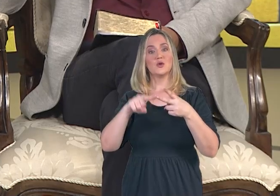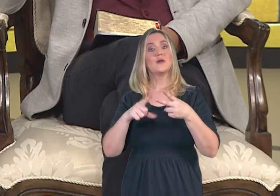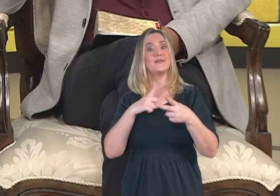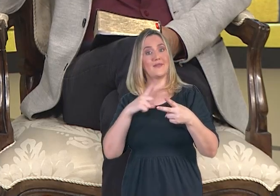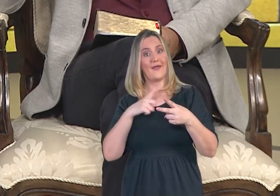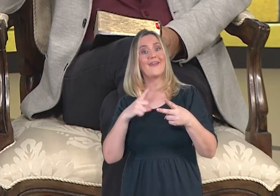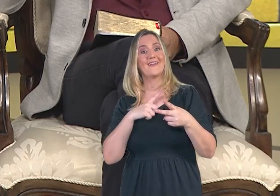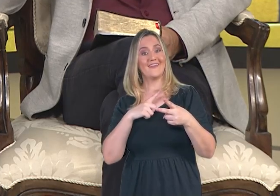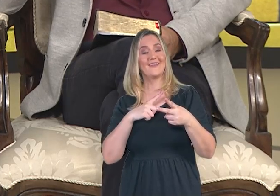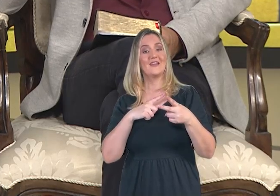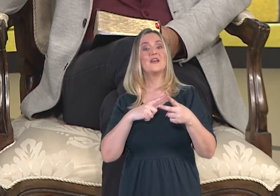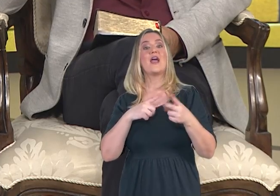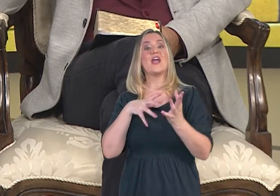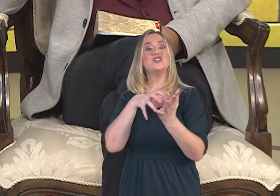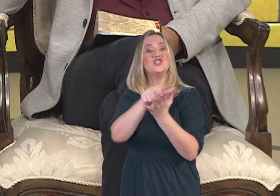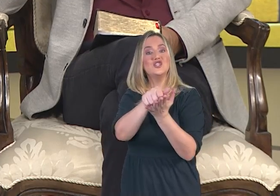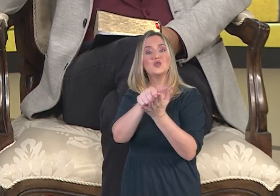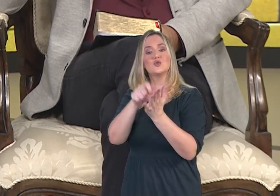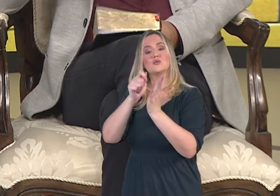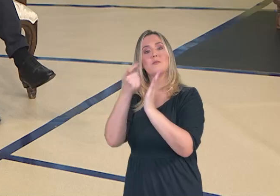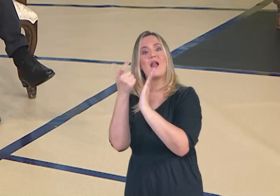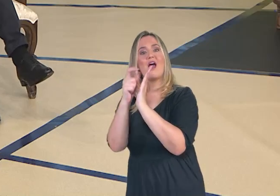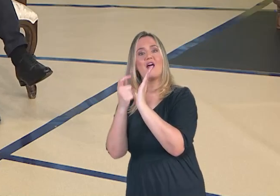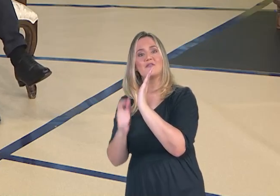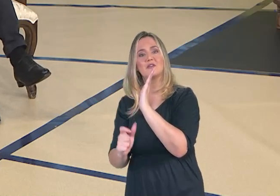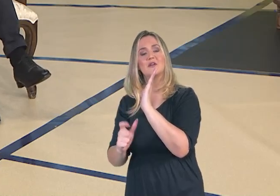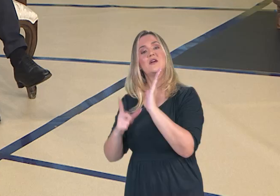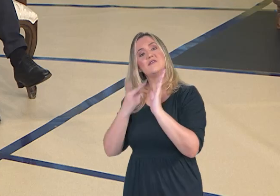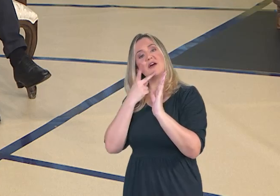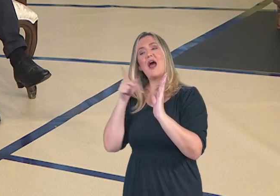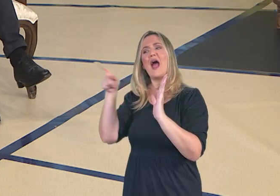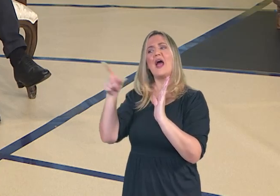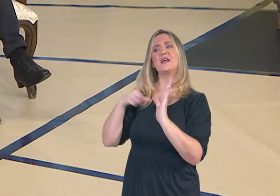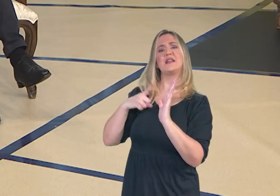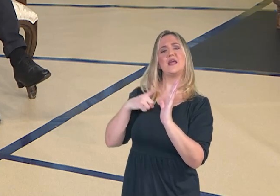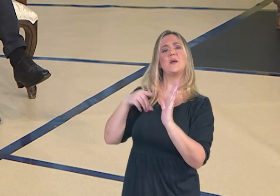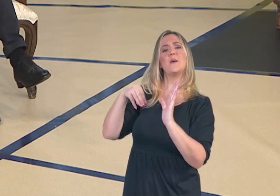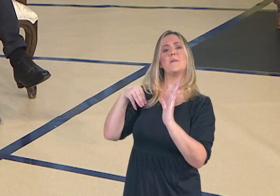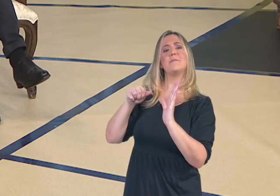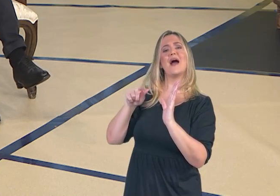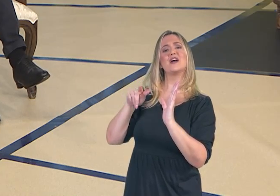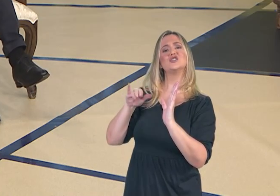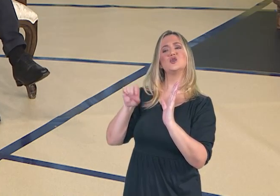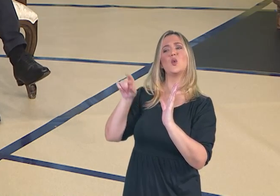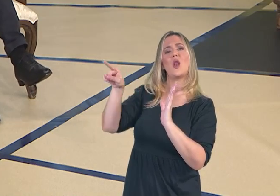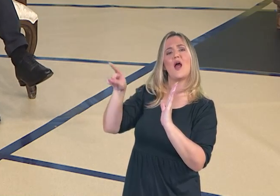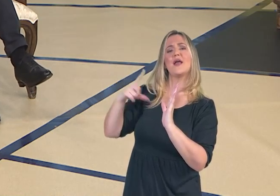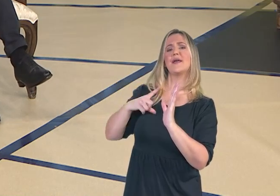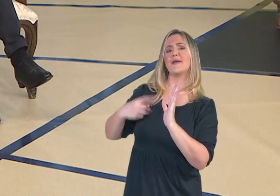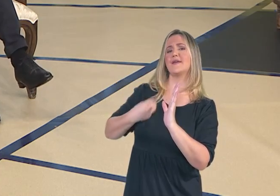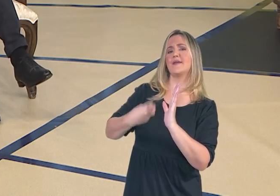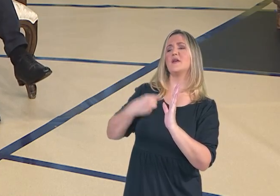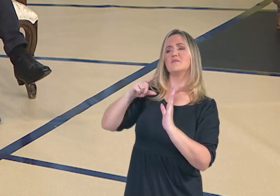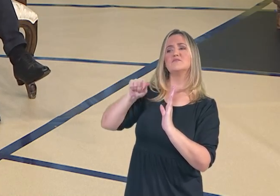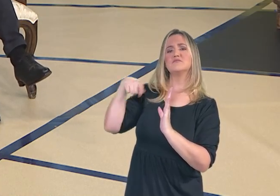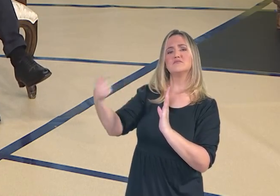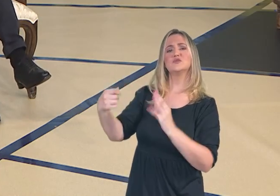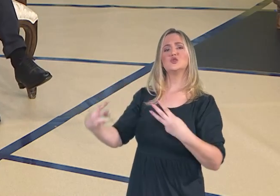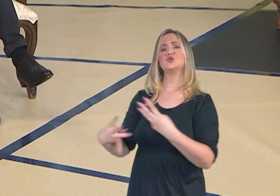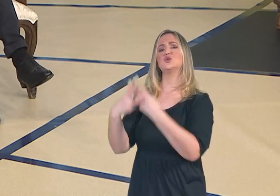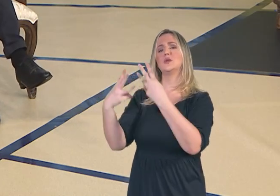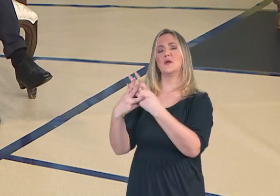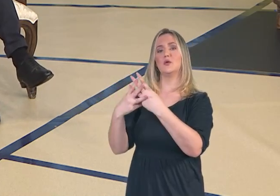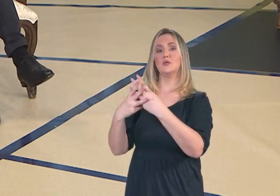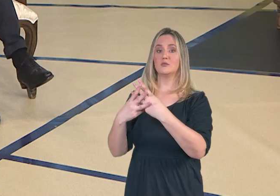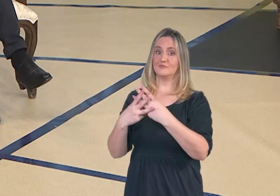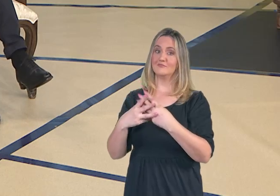de um mágico judeu de Chipre. Agora, o que para muitos pode ser um sinal positivo de inclusão, de aceitação,